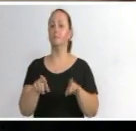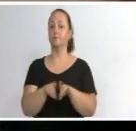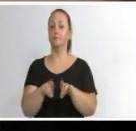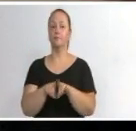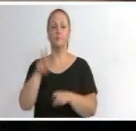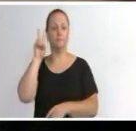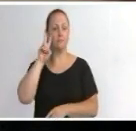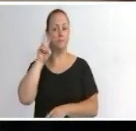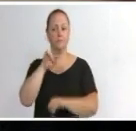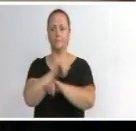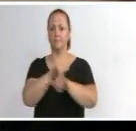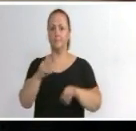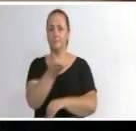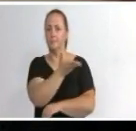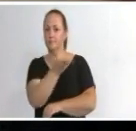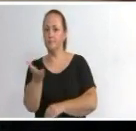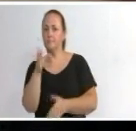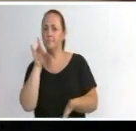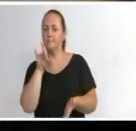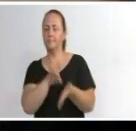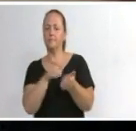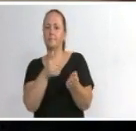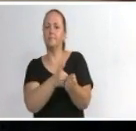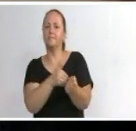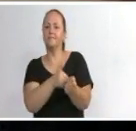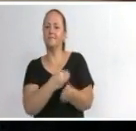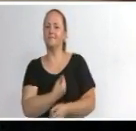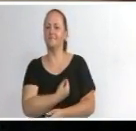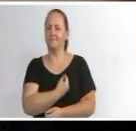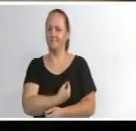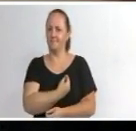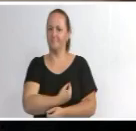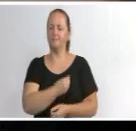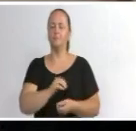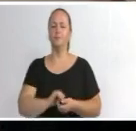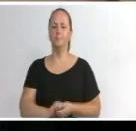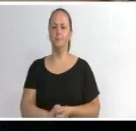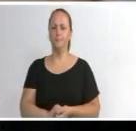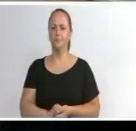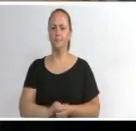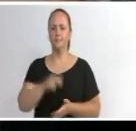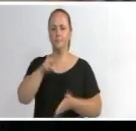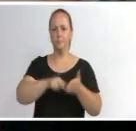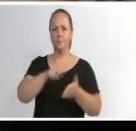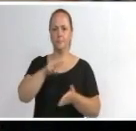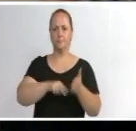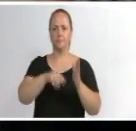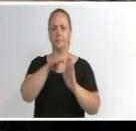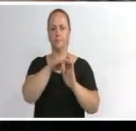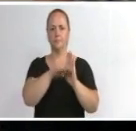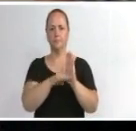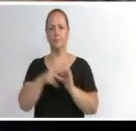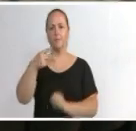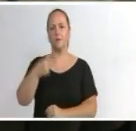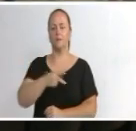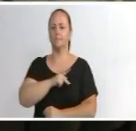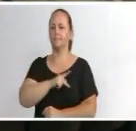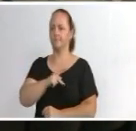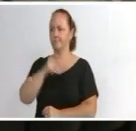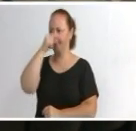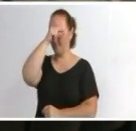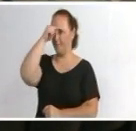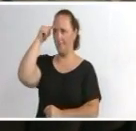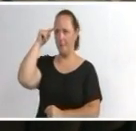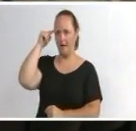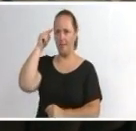senhores vereadores, para registrarem suas presenças em plenário. Vamos então fazer a leitura, nosso vice-presidente, vereador Marcos da Rosa. Pois não,